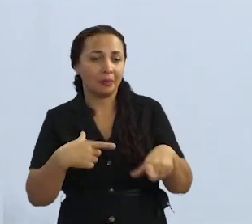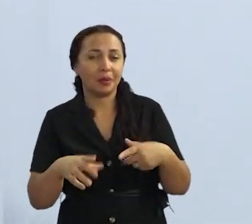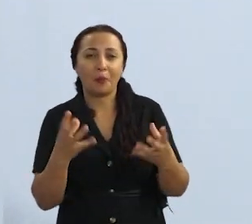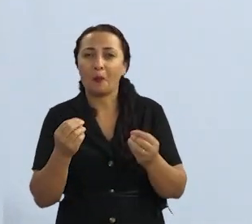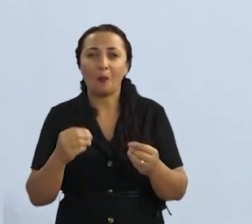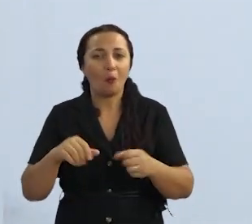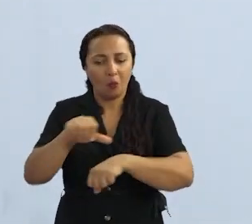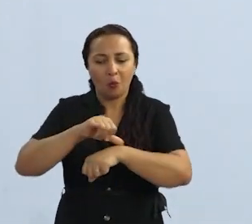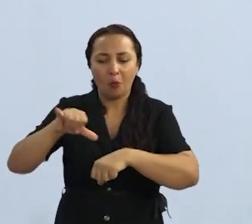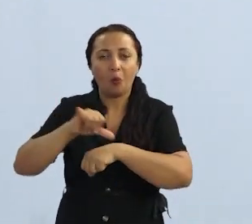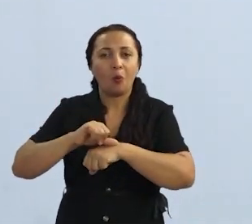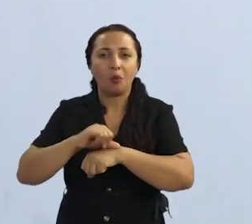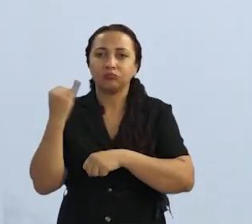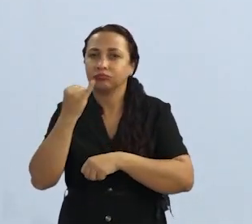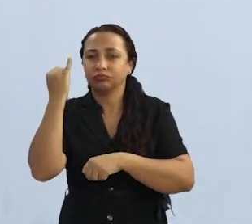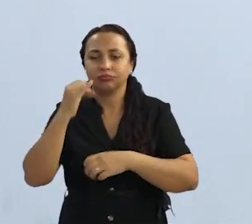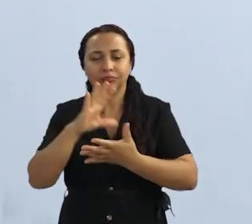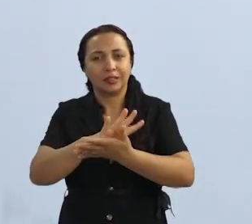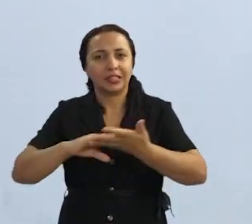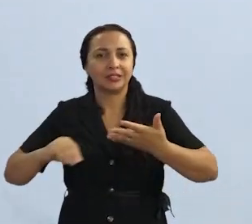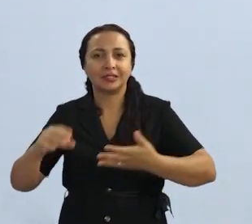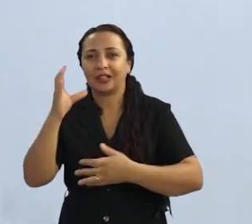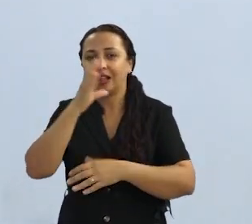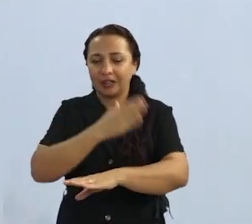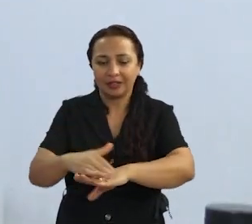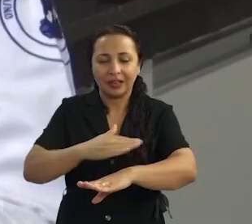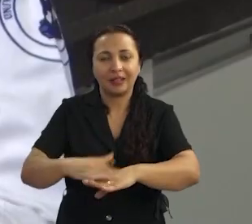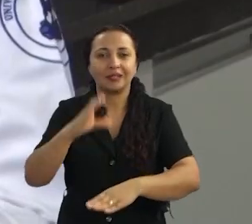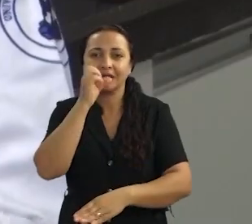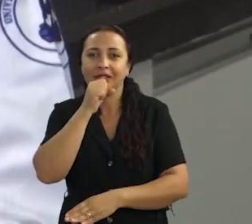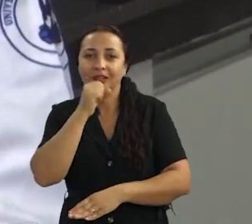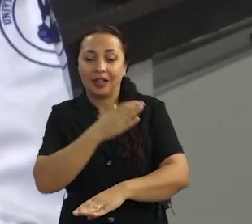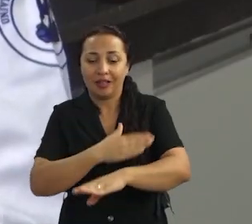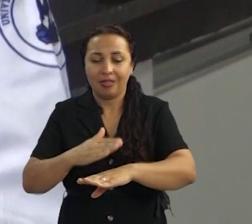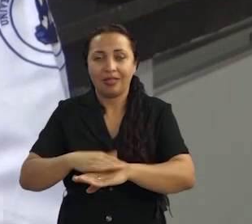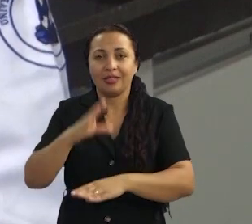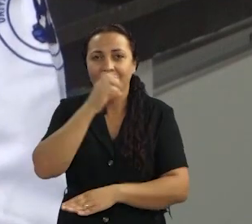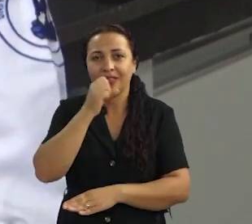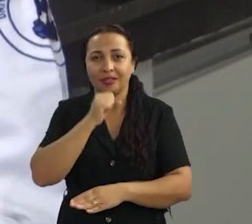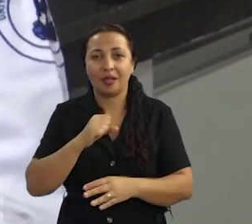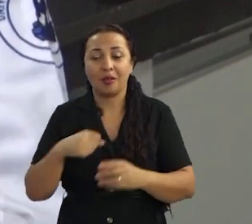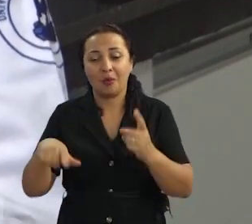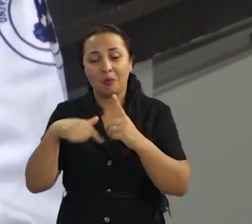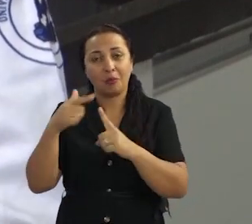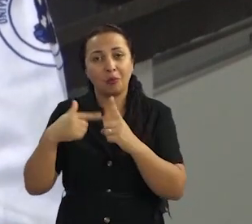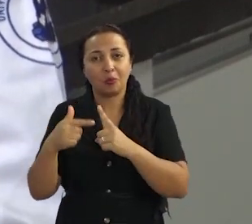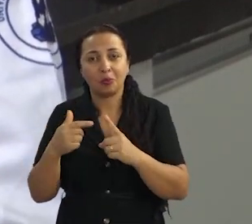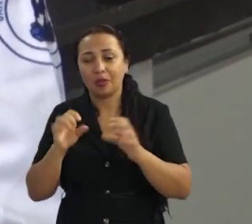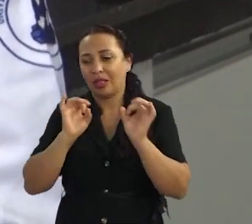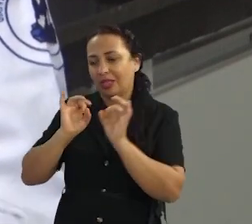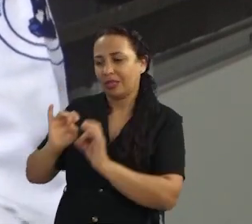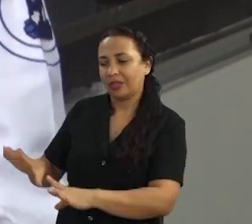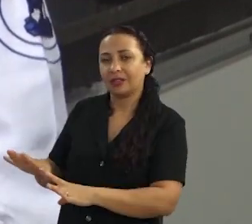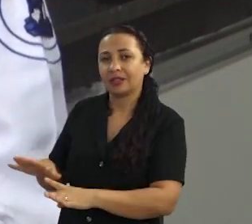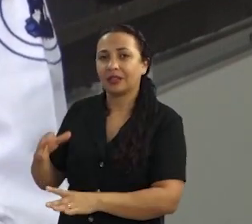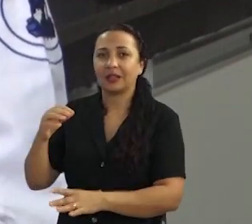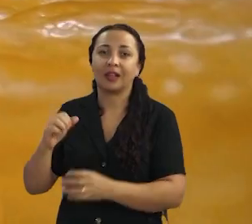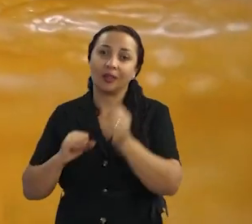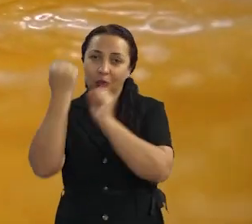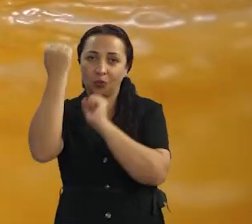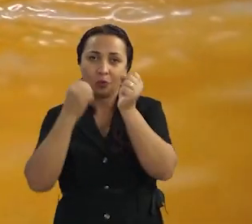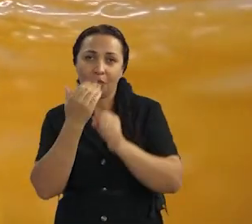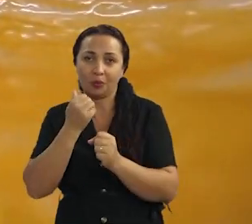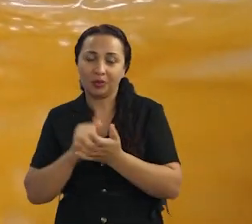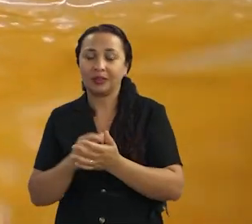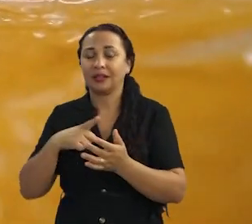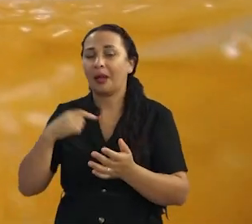bastante com o óleo essencial extraído da casca da laranja. A casca da laranja, que é um subproduto do descarte da indústria alimentícia,